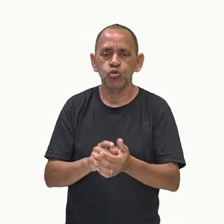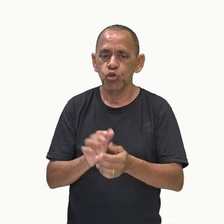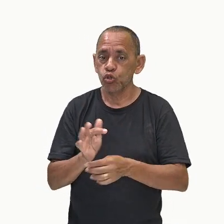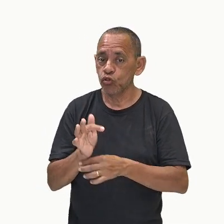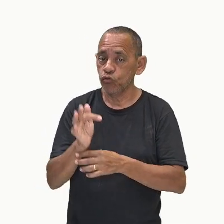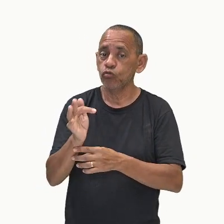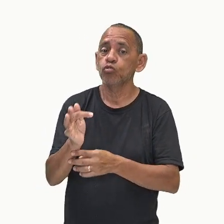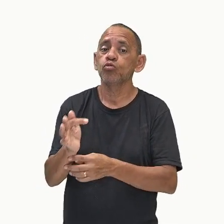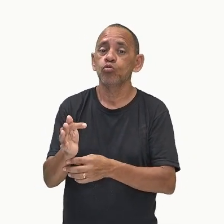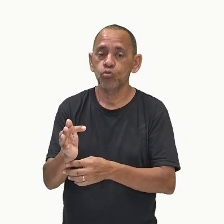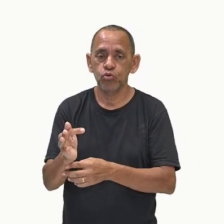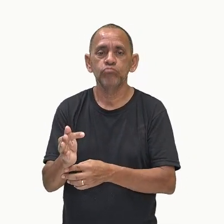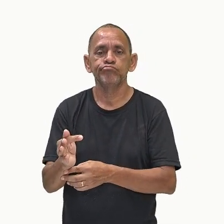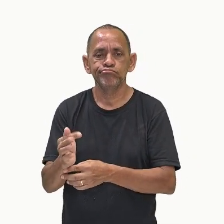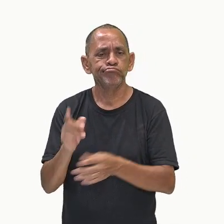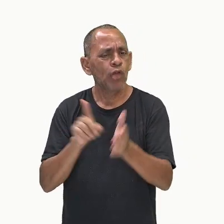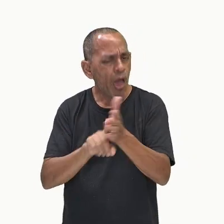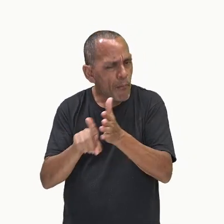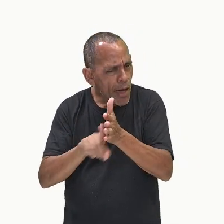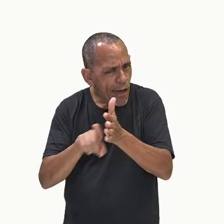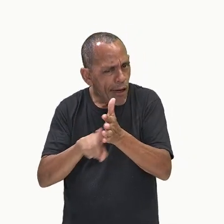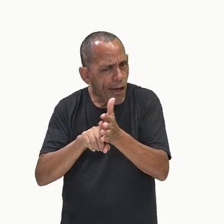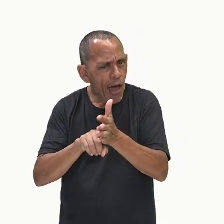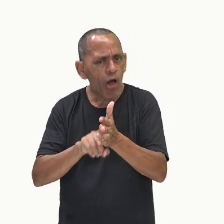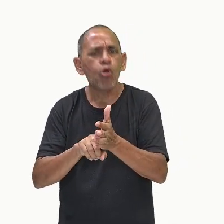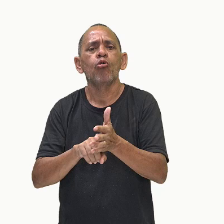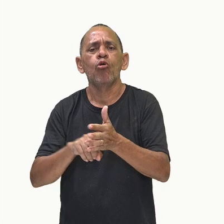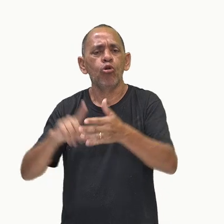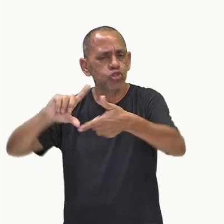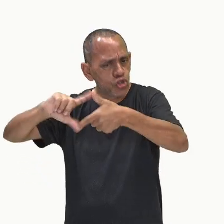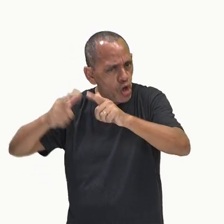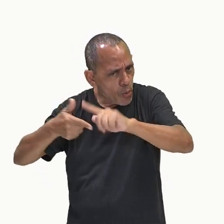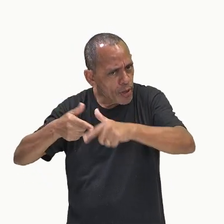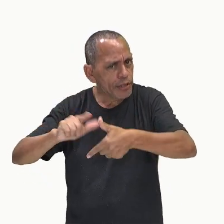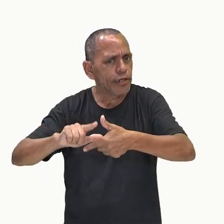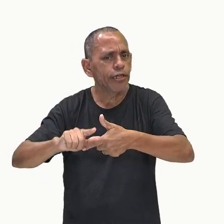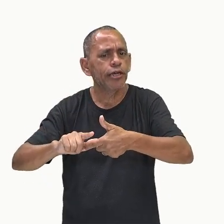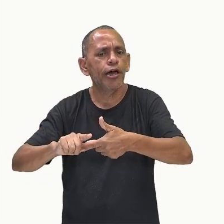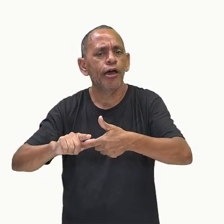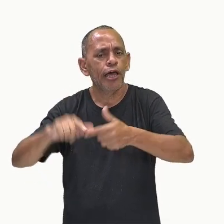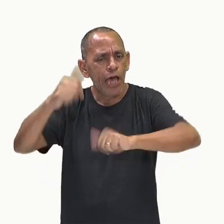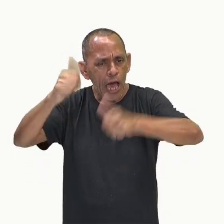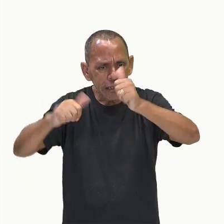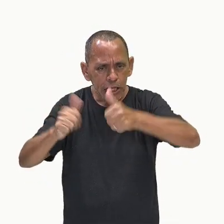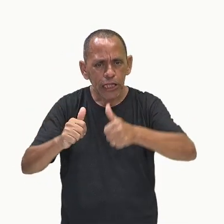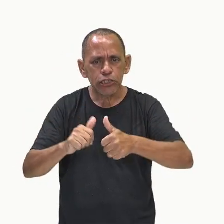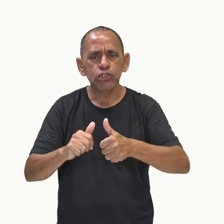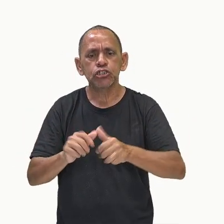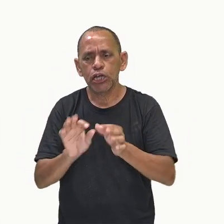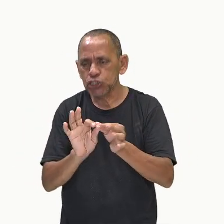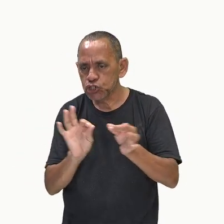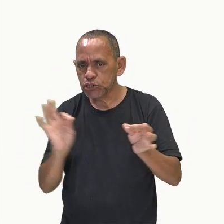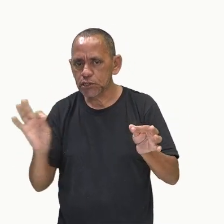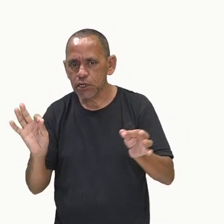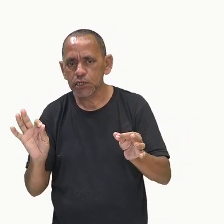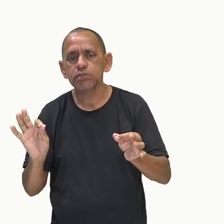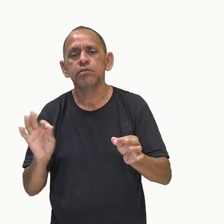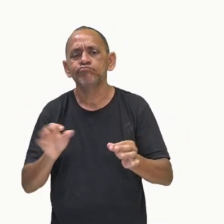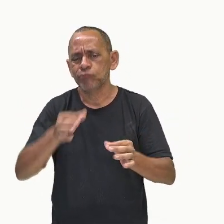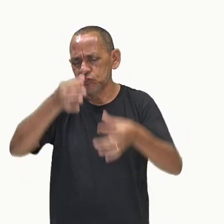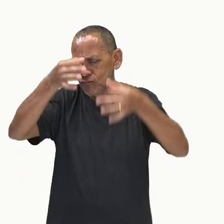questões envolvendo, né, geometria analítica, distância entre dois pontos, é sempre certo